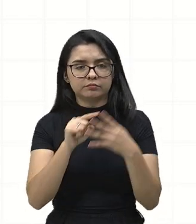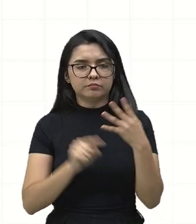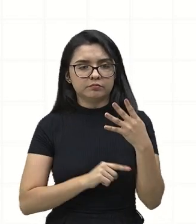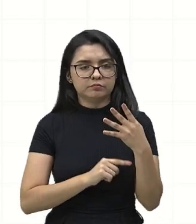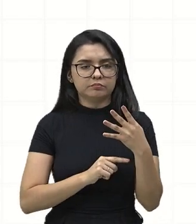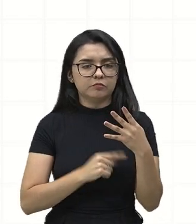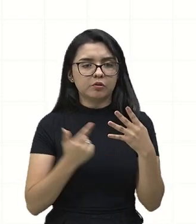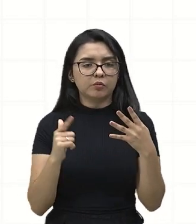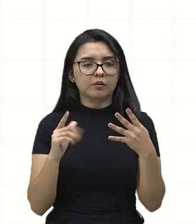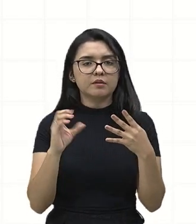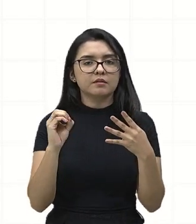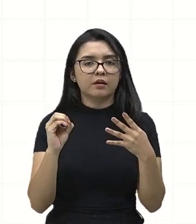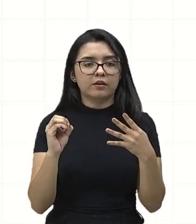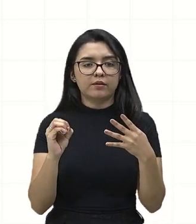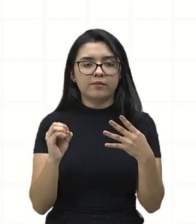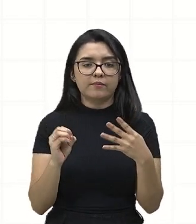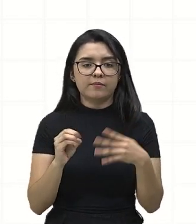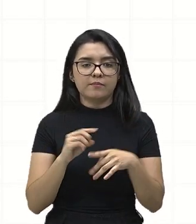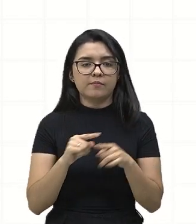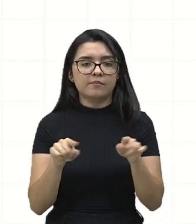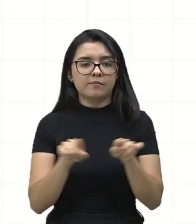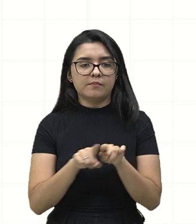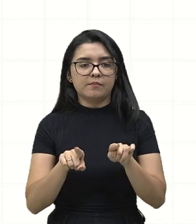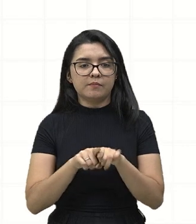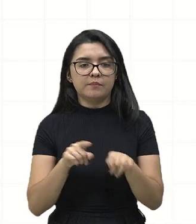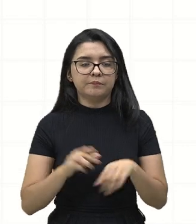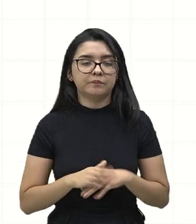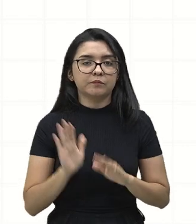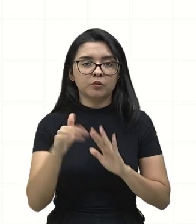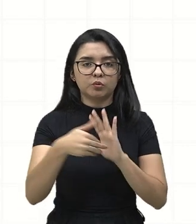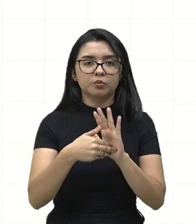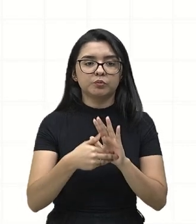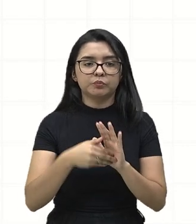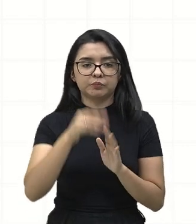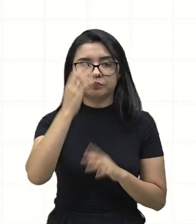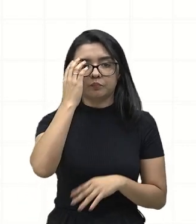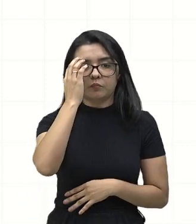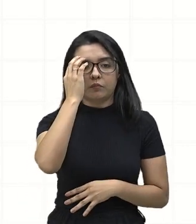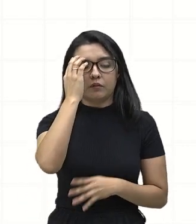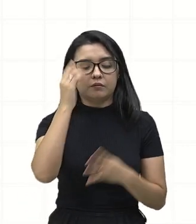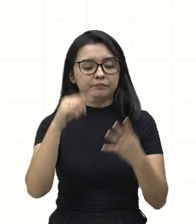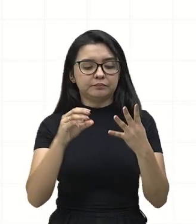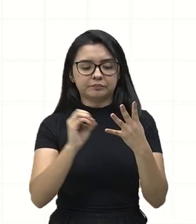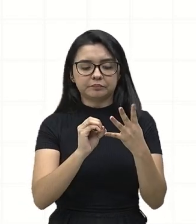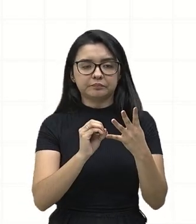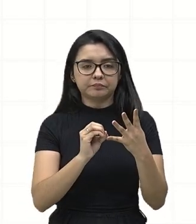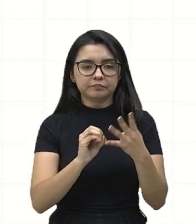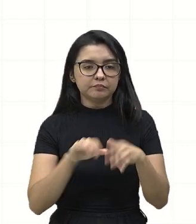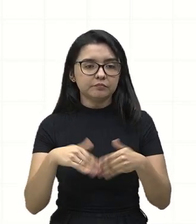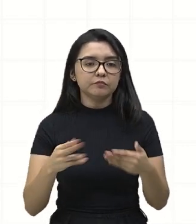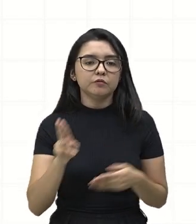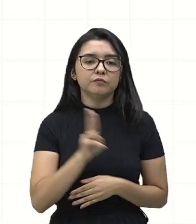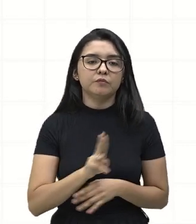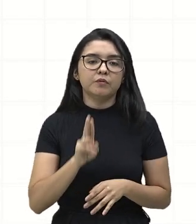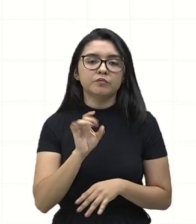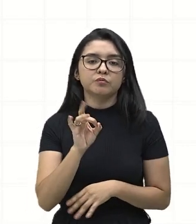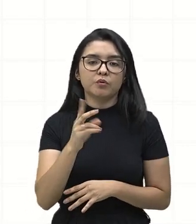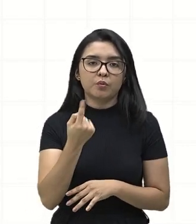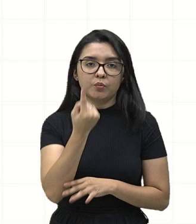a gente tem 3 zeros nos últimos algarismos. Então, a gente vai usar só esse critério